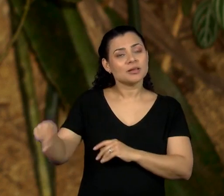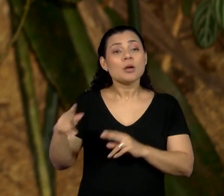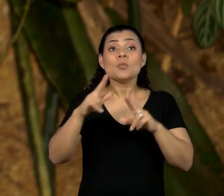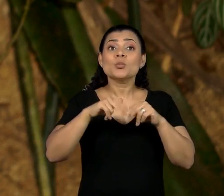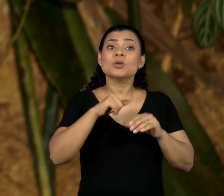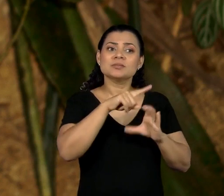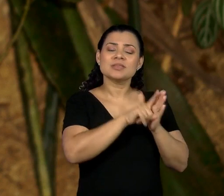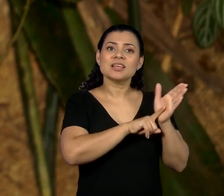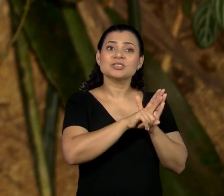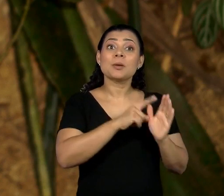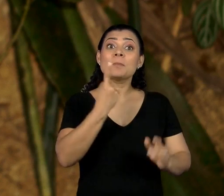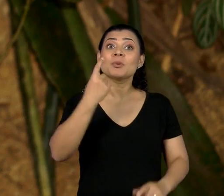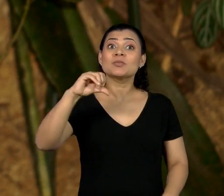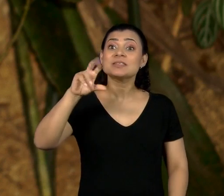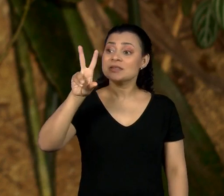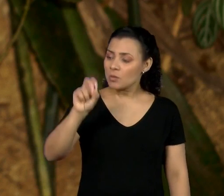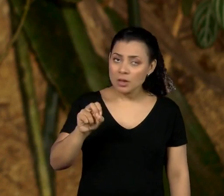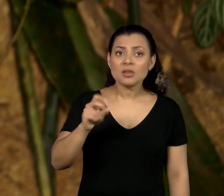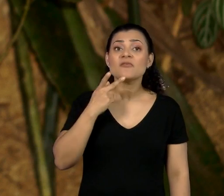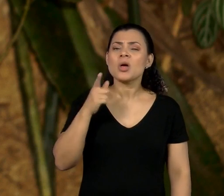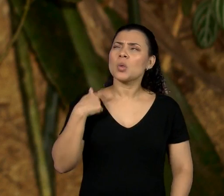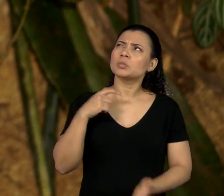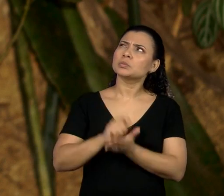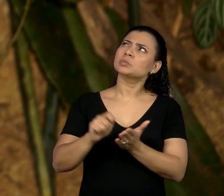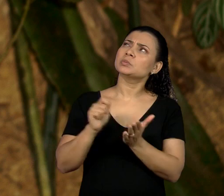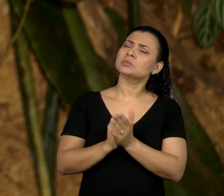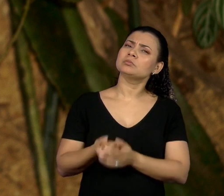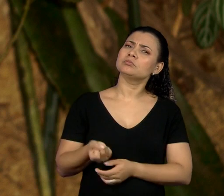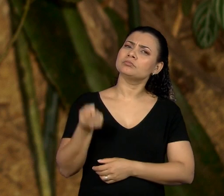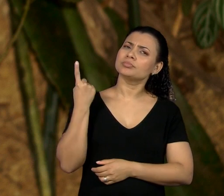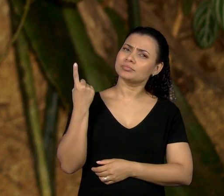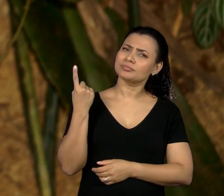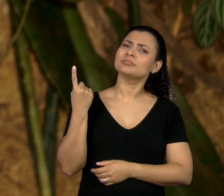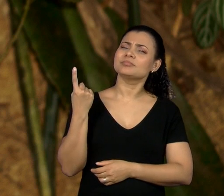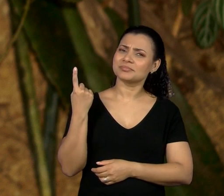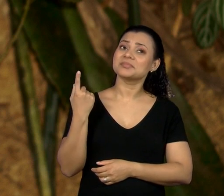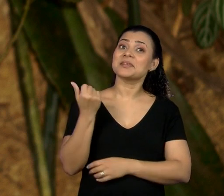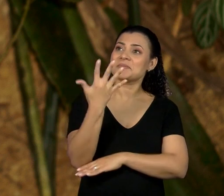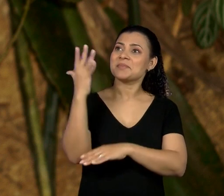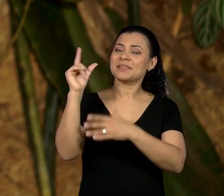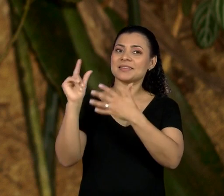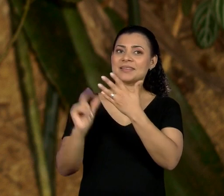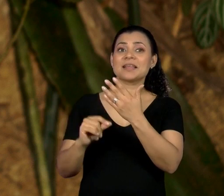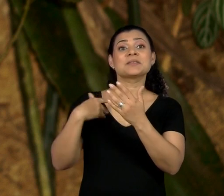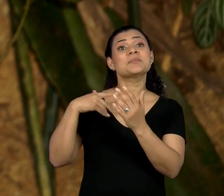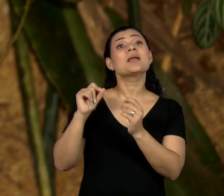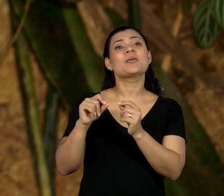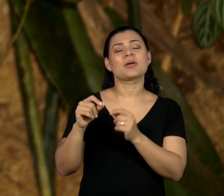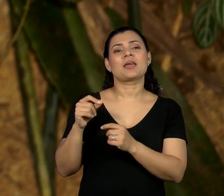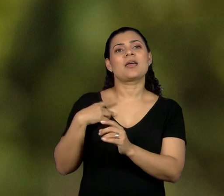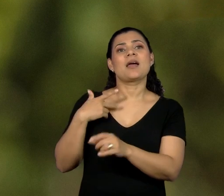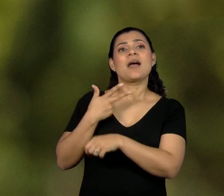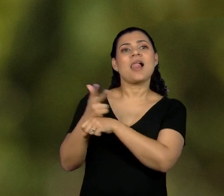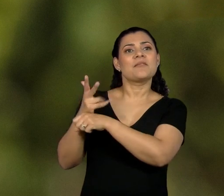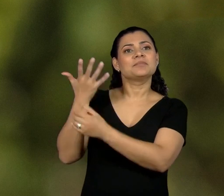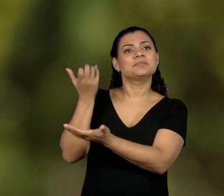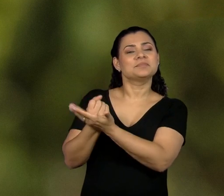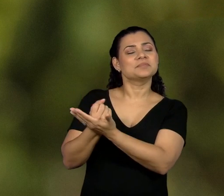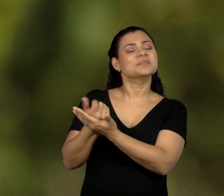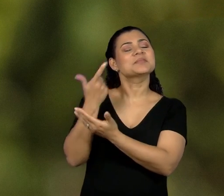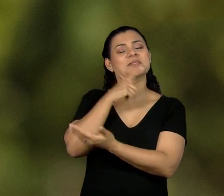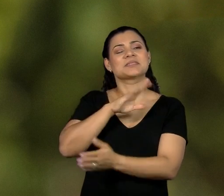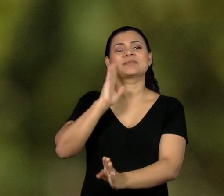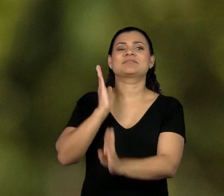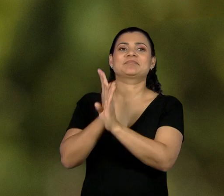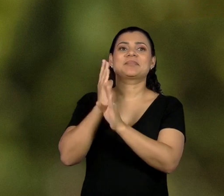dizendo que algum dia alguém teria que vir com equipamentos especializados para registrar o canto dessa ave. E foi realmente o que a gente fez